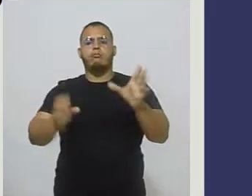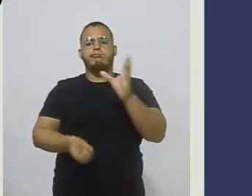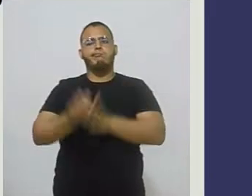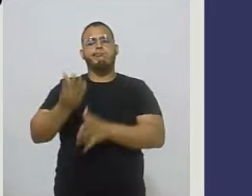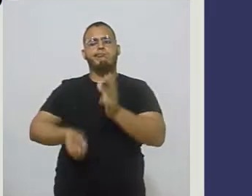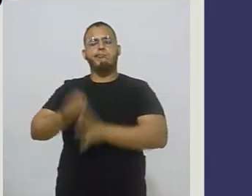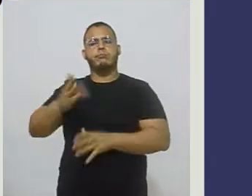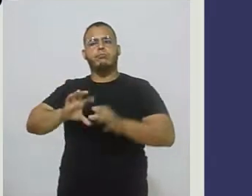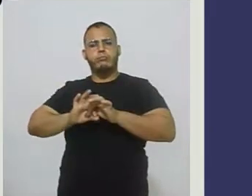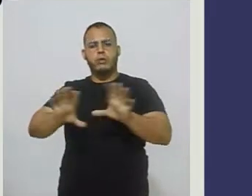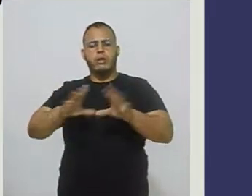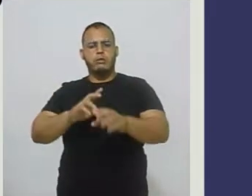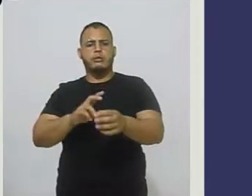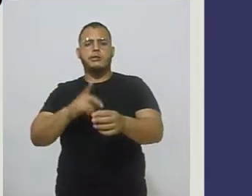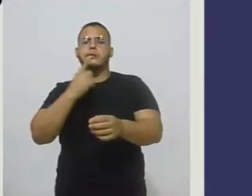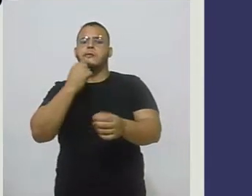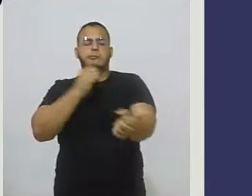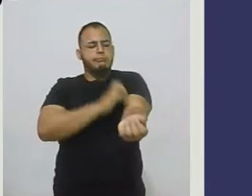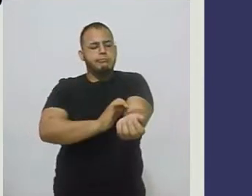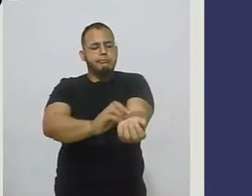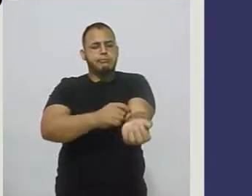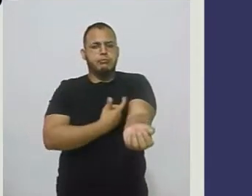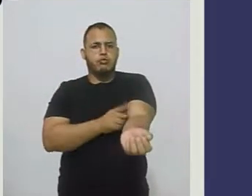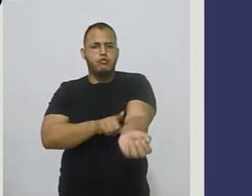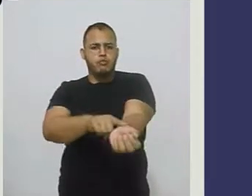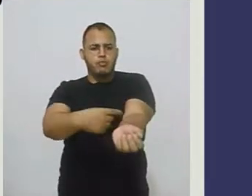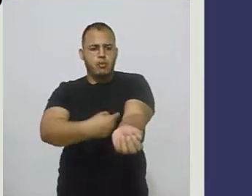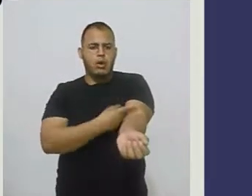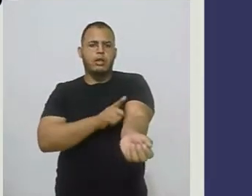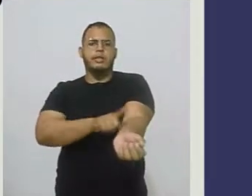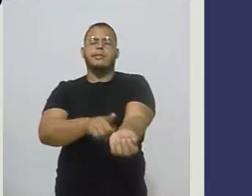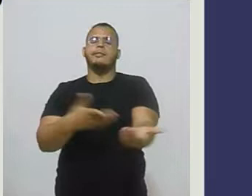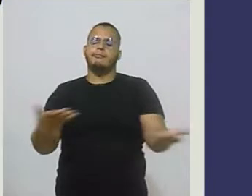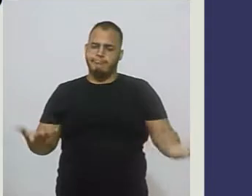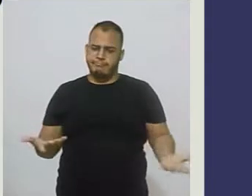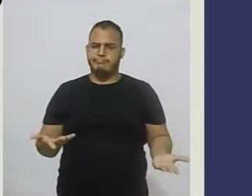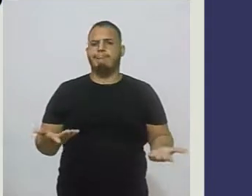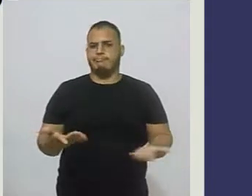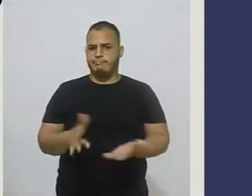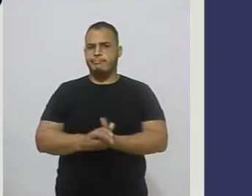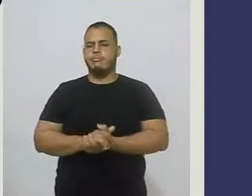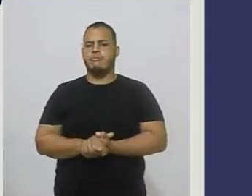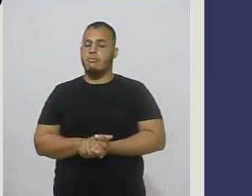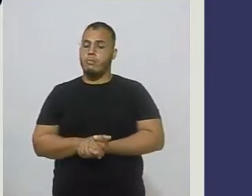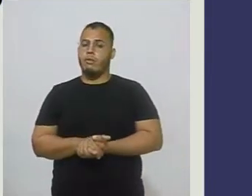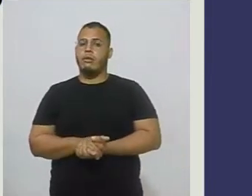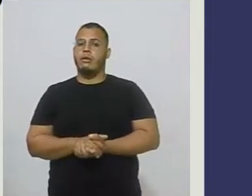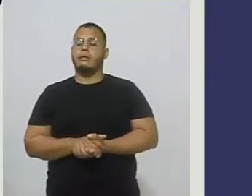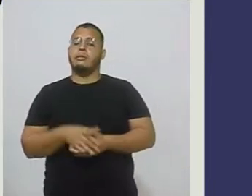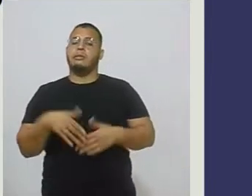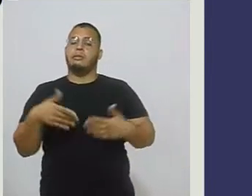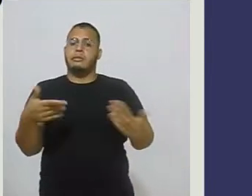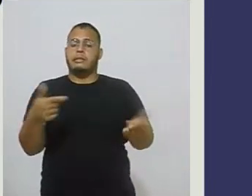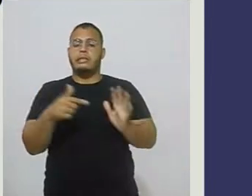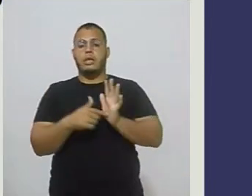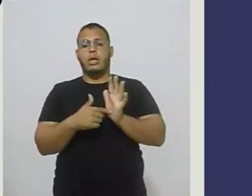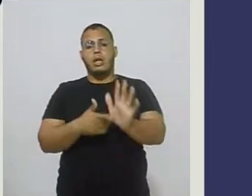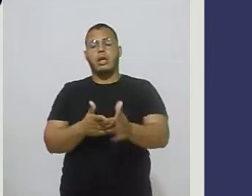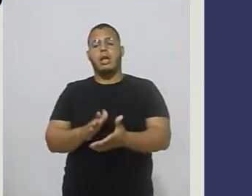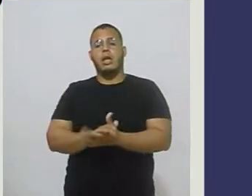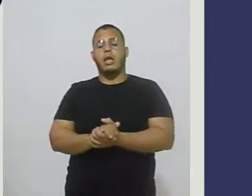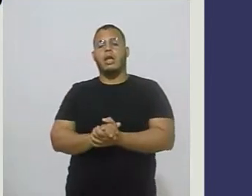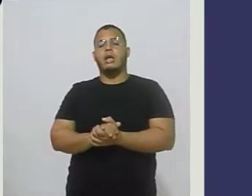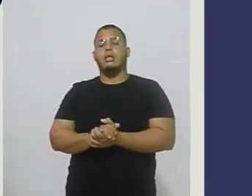diretamente na corrente sanguínea. Então, elas vão produzir os hormônios e liberar diretamente na corrente sanguínea, certo? Enquanto que as